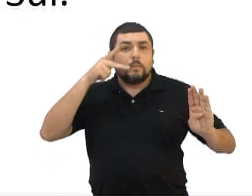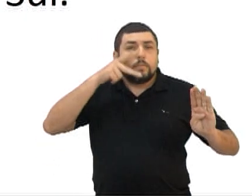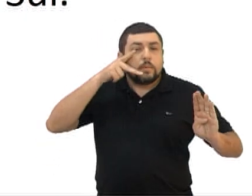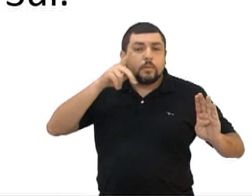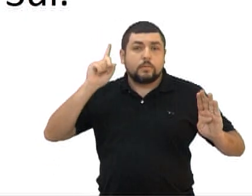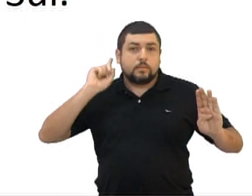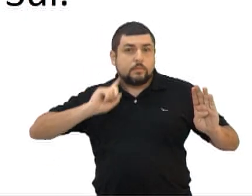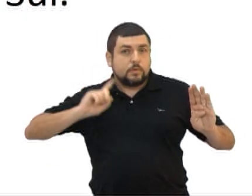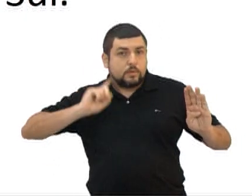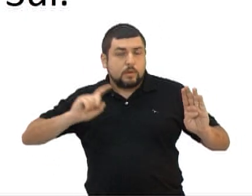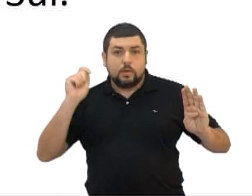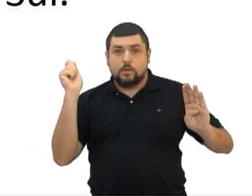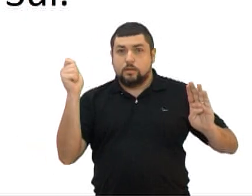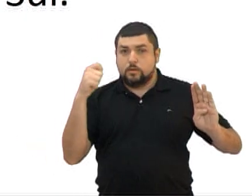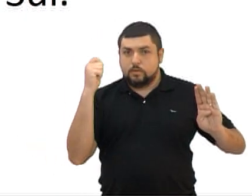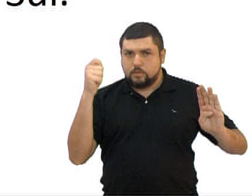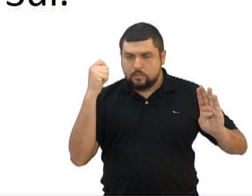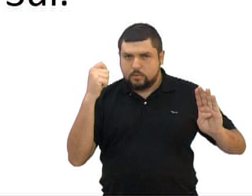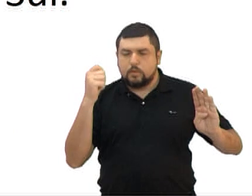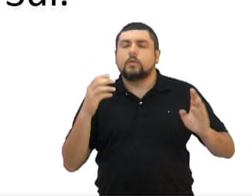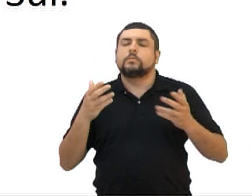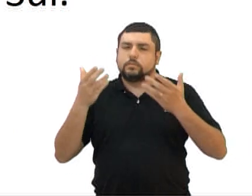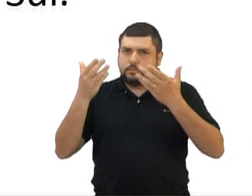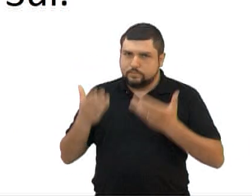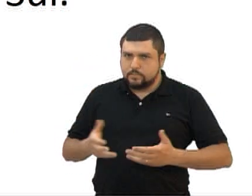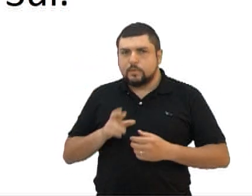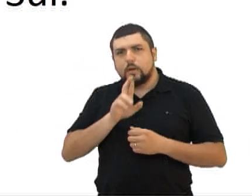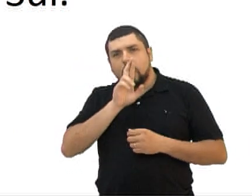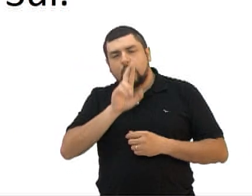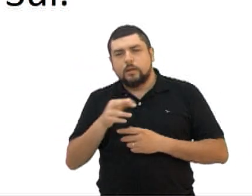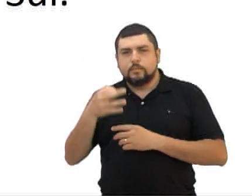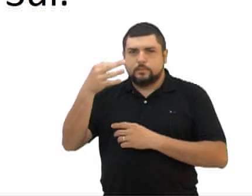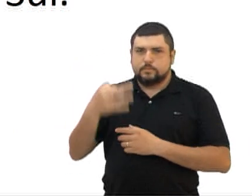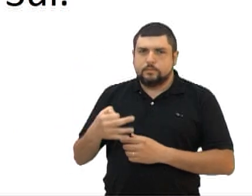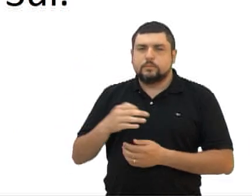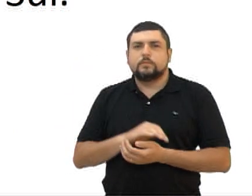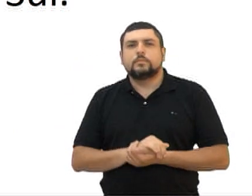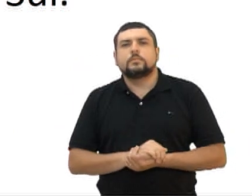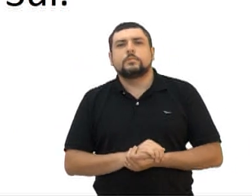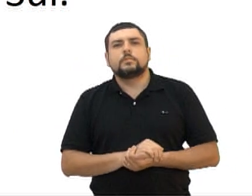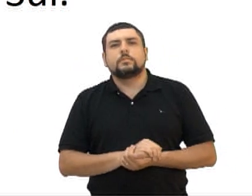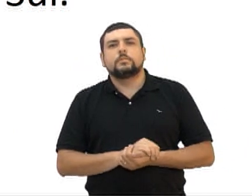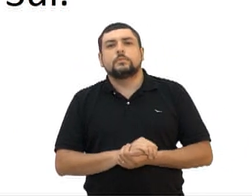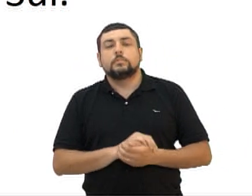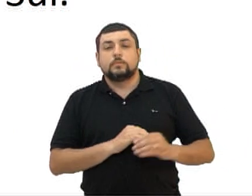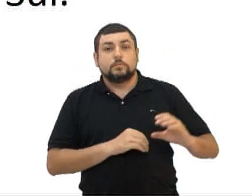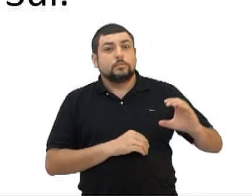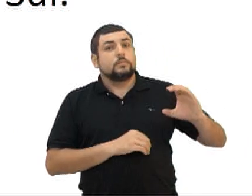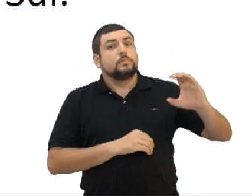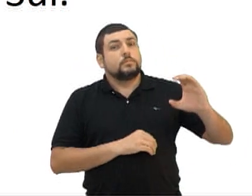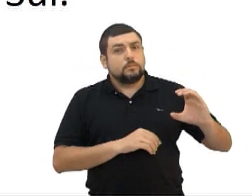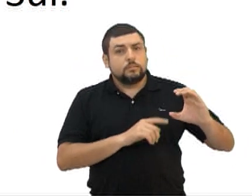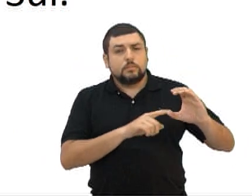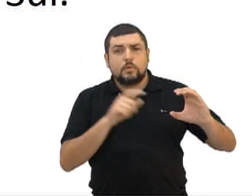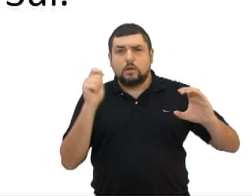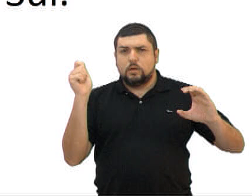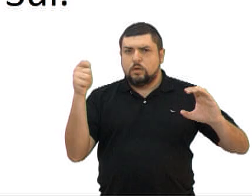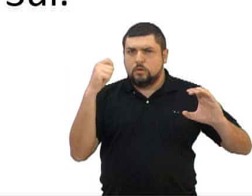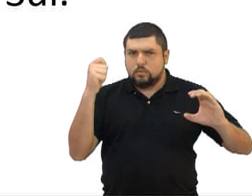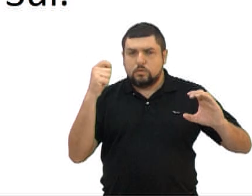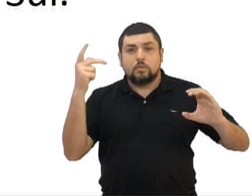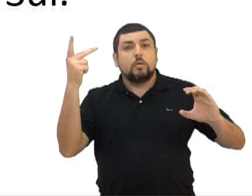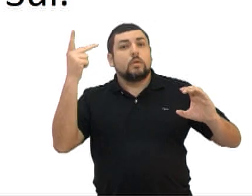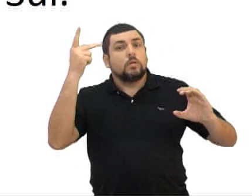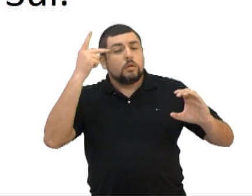Minas Gerais e Rio Grande do Sul. Essa é a alternativa correta. Letra C, Rio Grande do Sul,